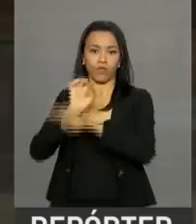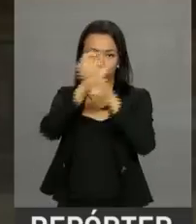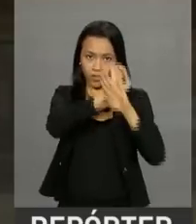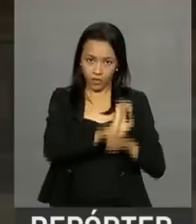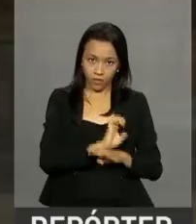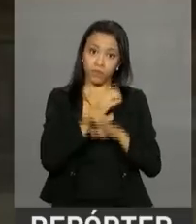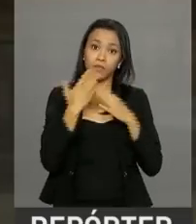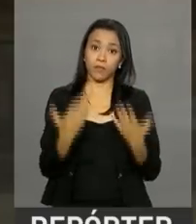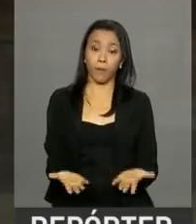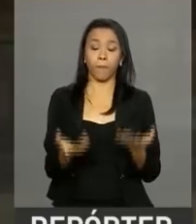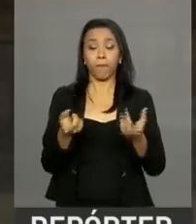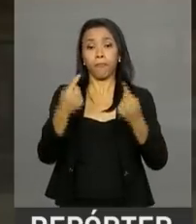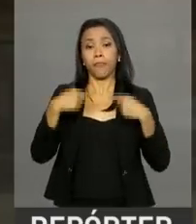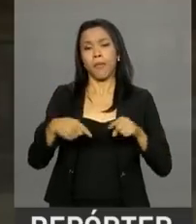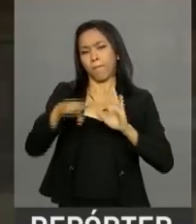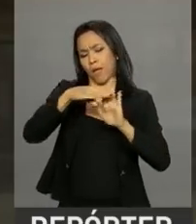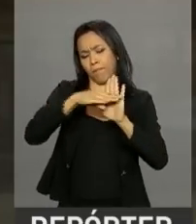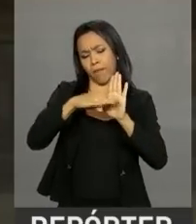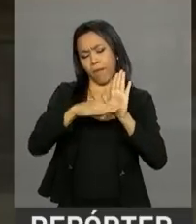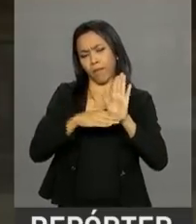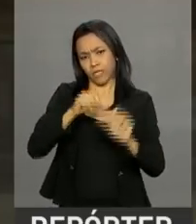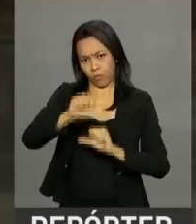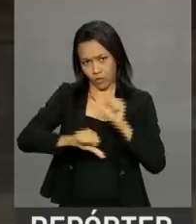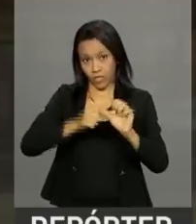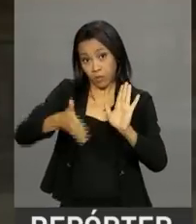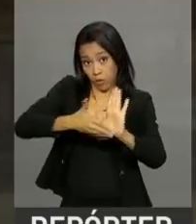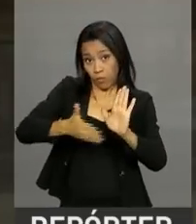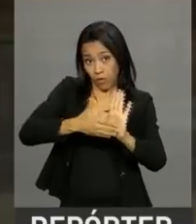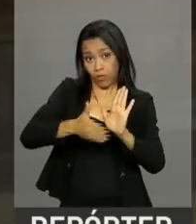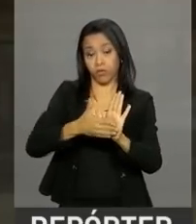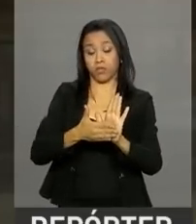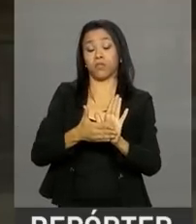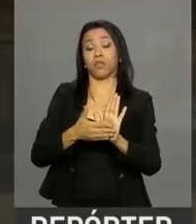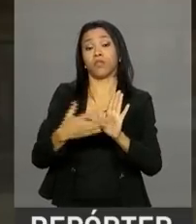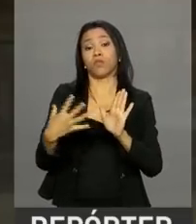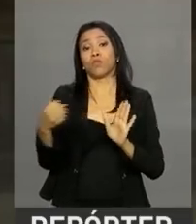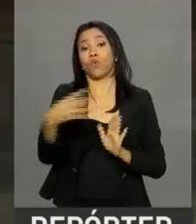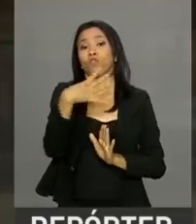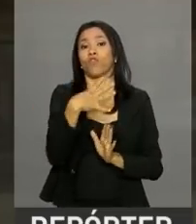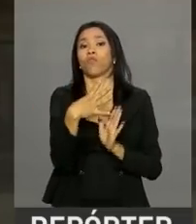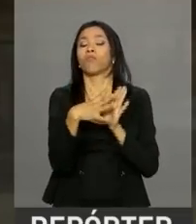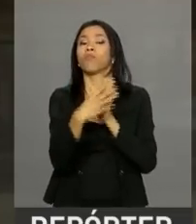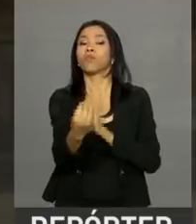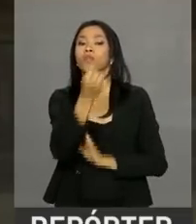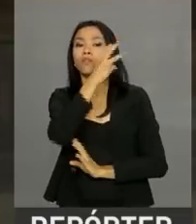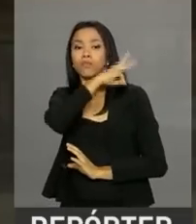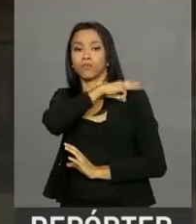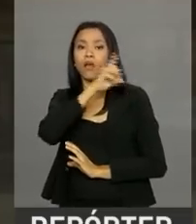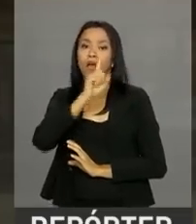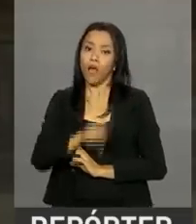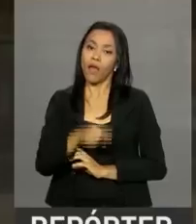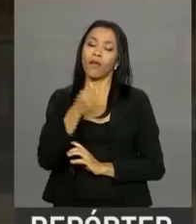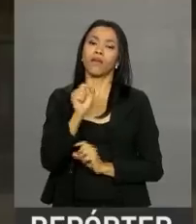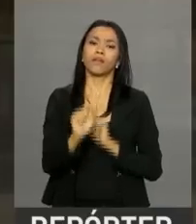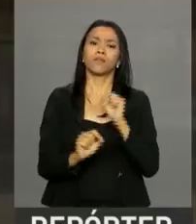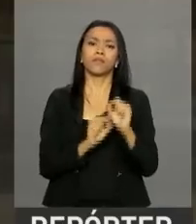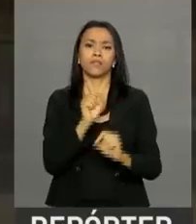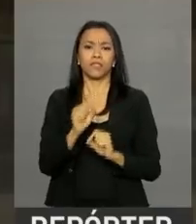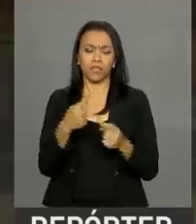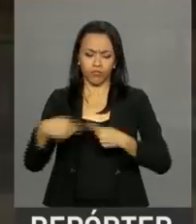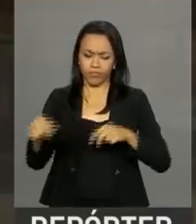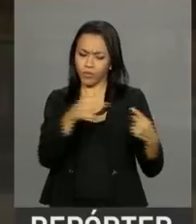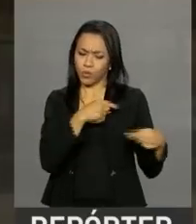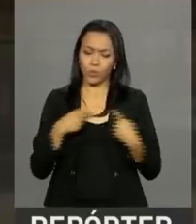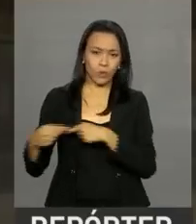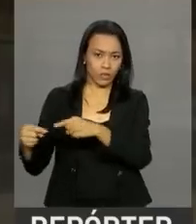vários pontos dessa reforma do ensino médio estão condicionados à conclusão da Base Nacional Curricular Comum, que está em